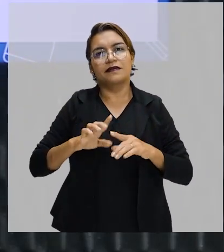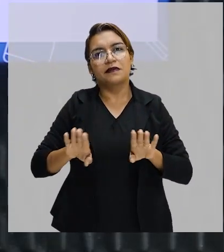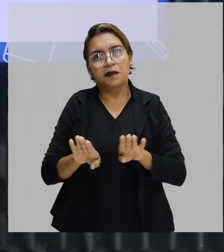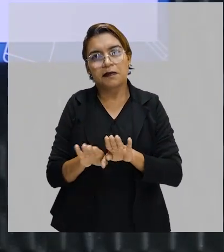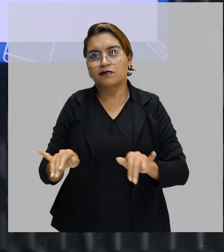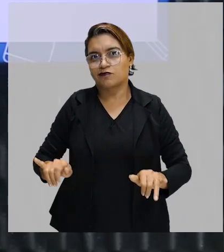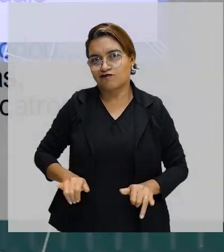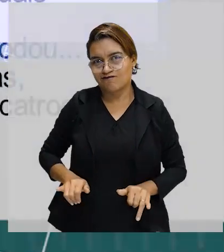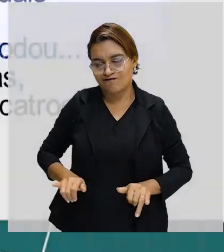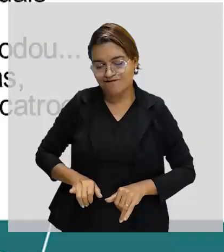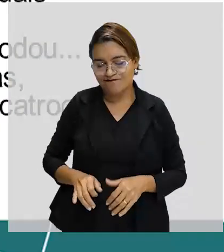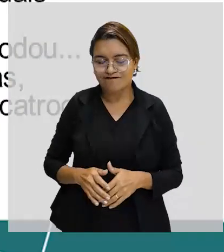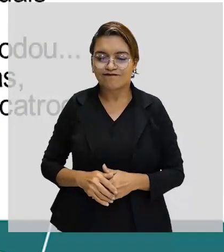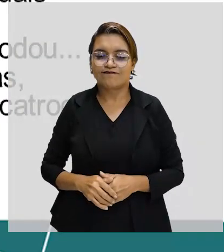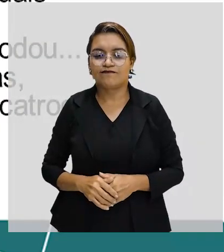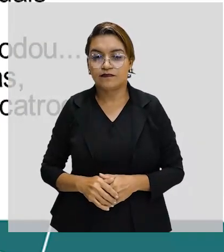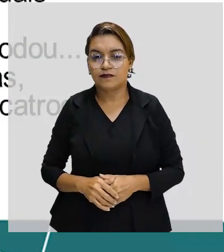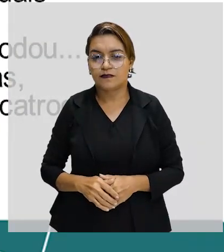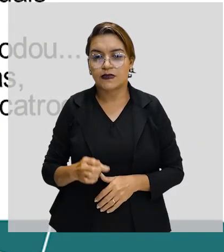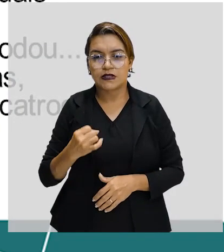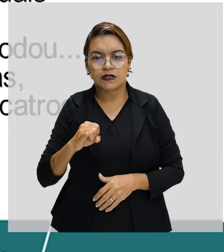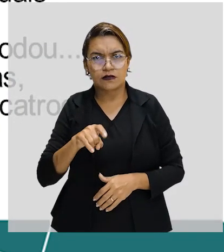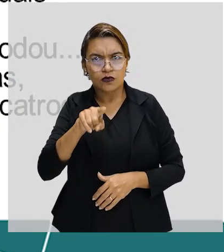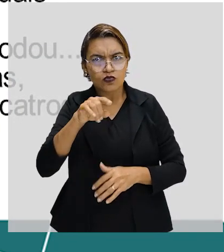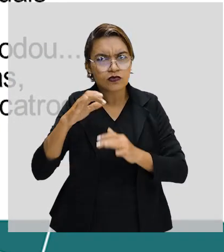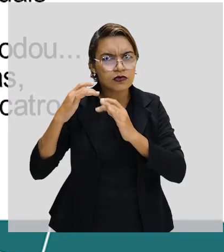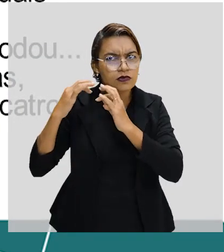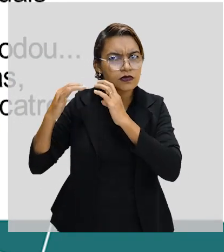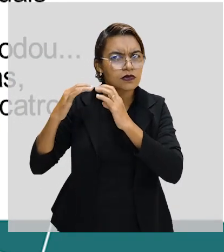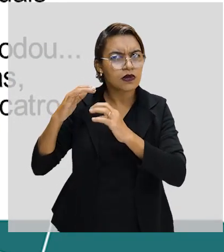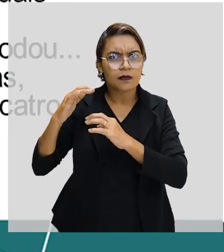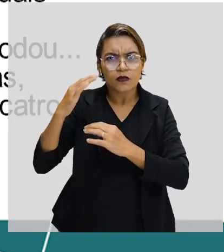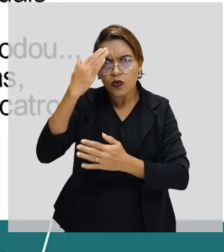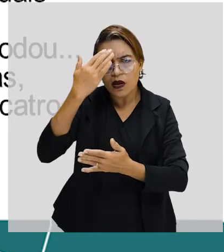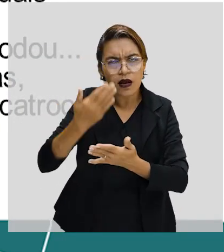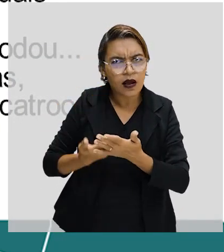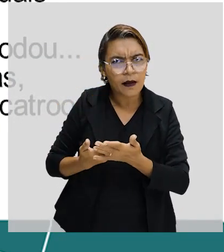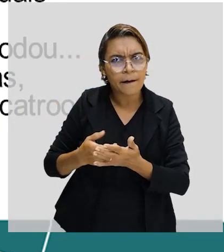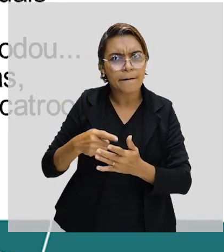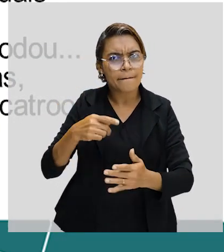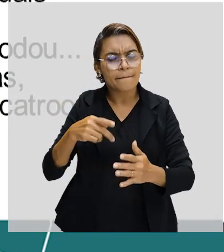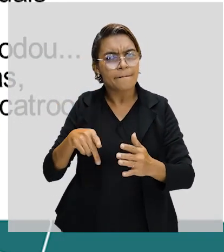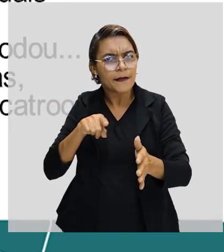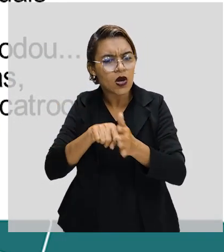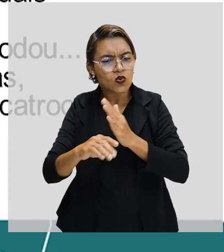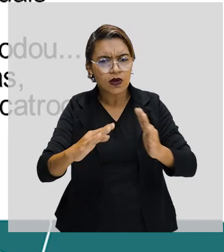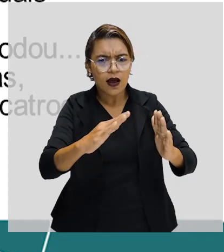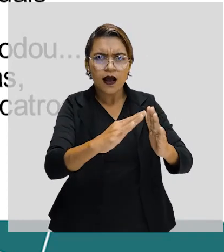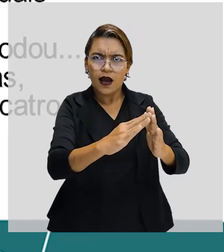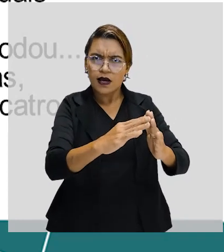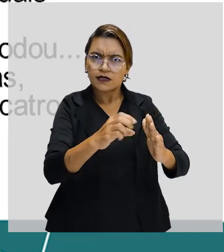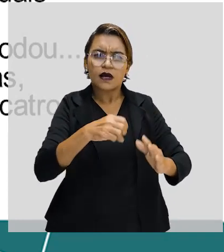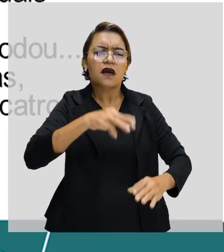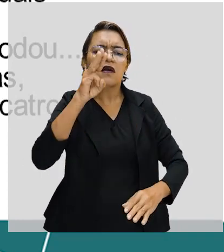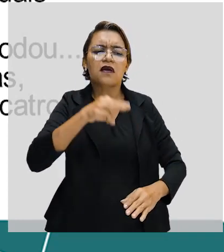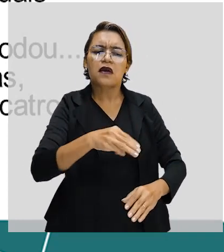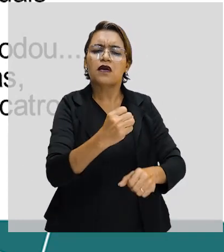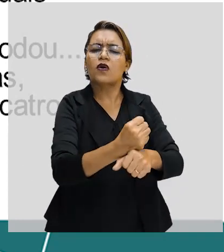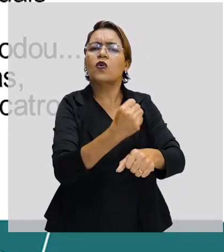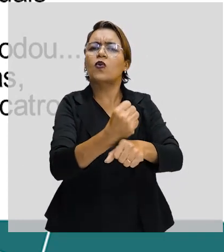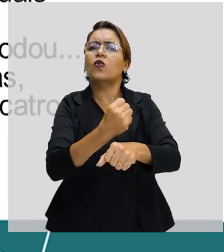eu a levantei se teu cérebro não me acredita pergunta a tua casa Quem fez a